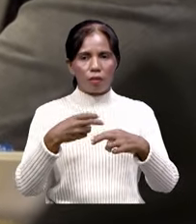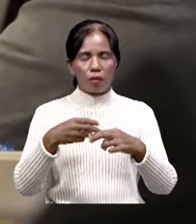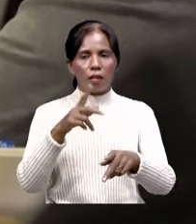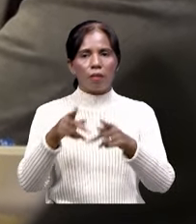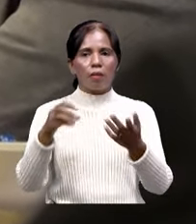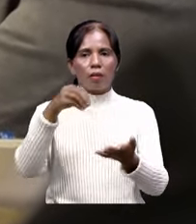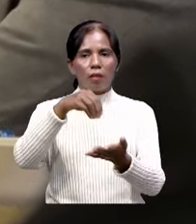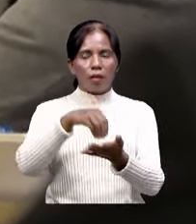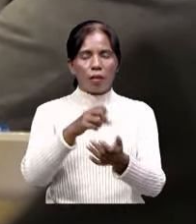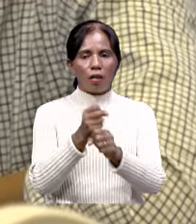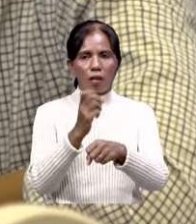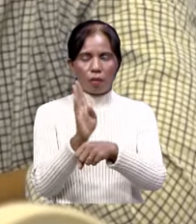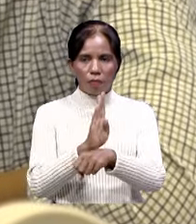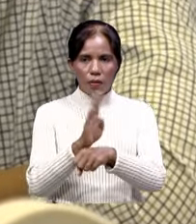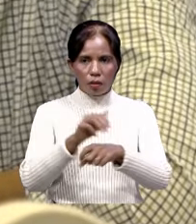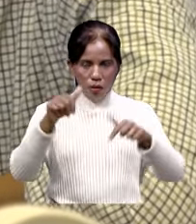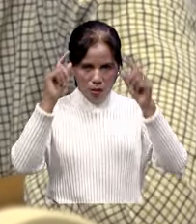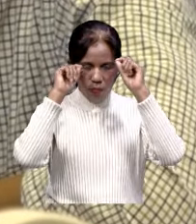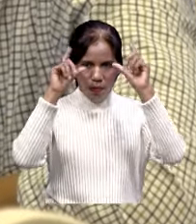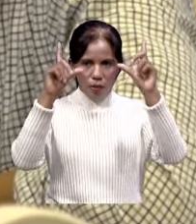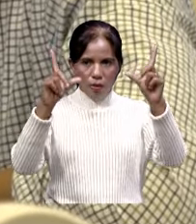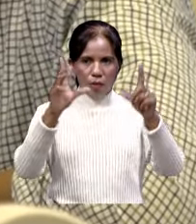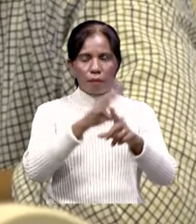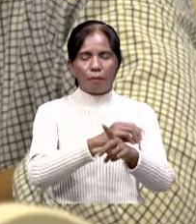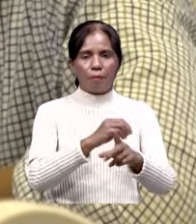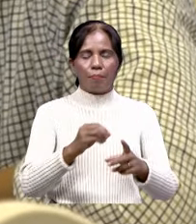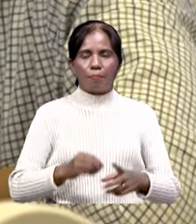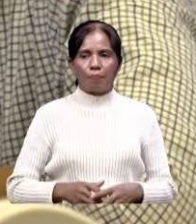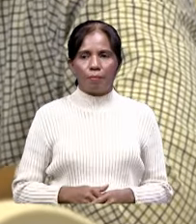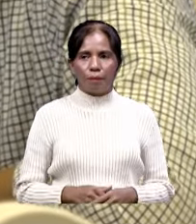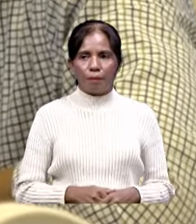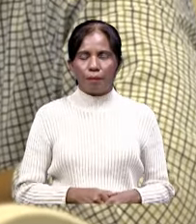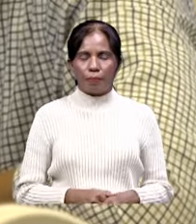halo negosiu, no hahu negosiu ya Timor Leste. Romualdo Neves, Tito Silva, Jemen.